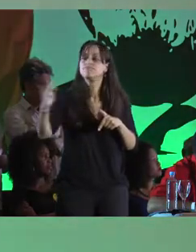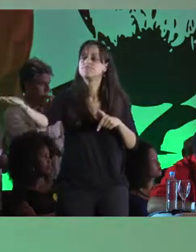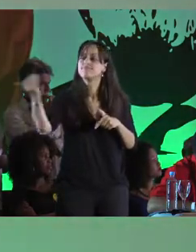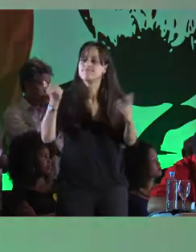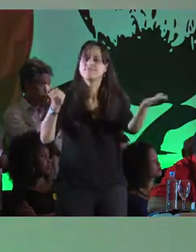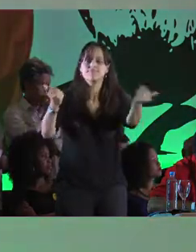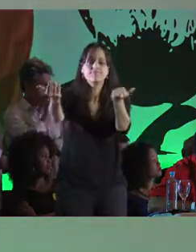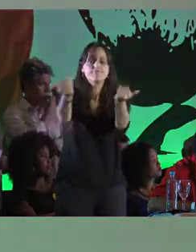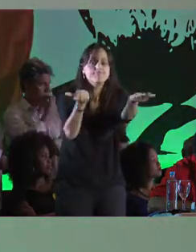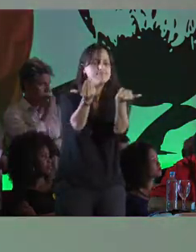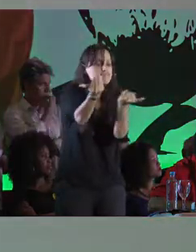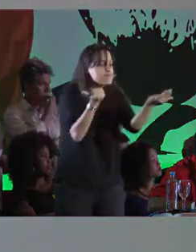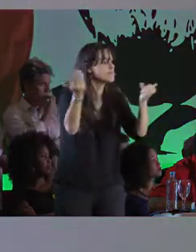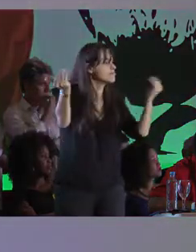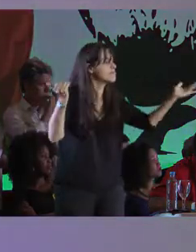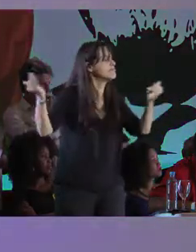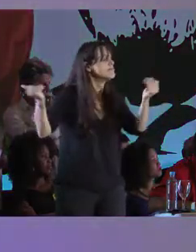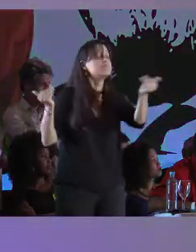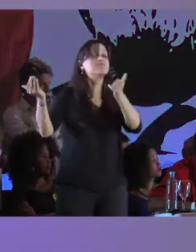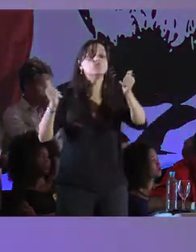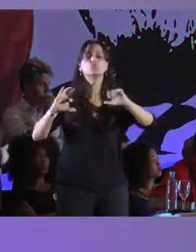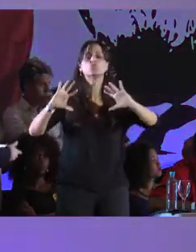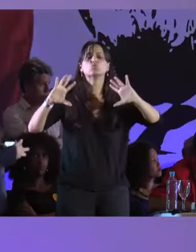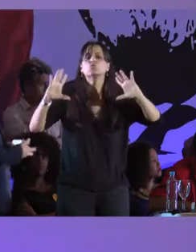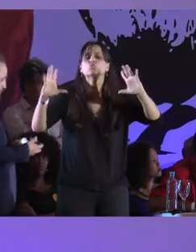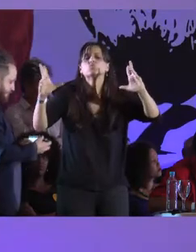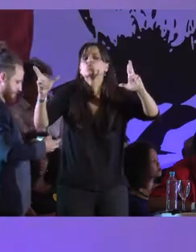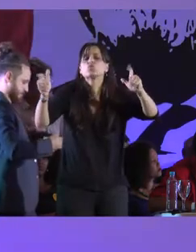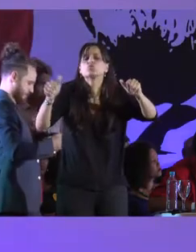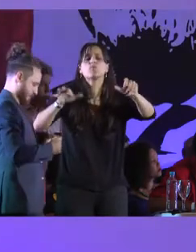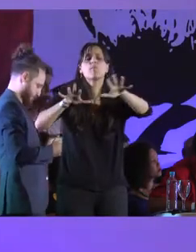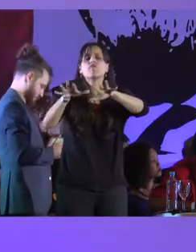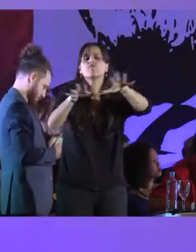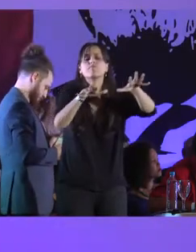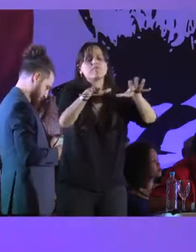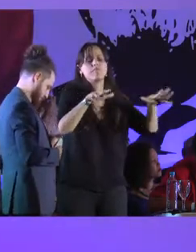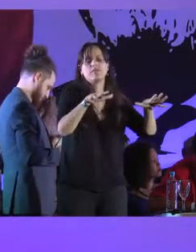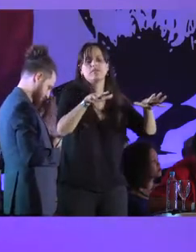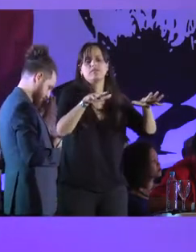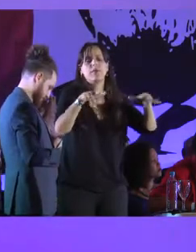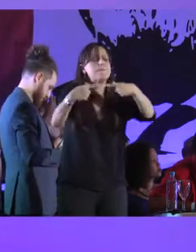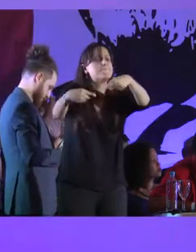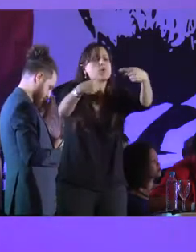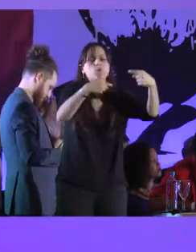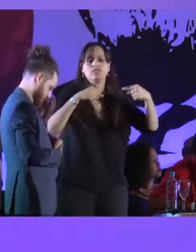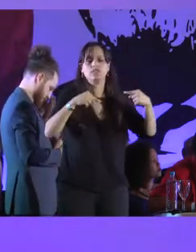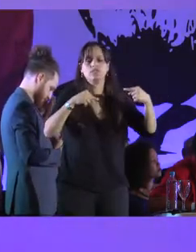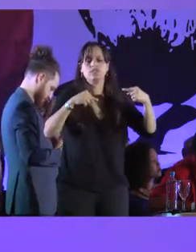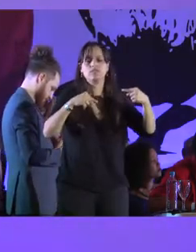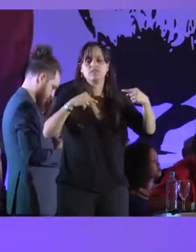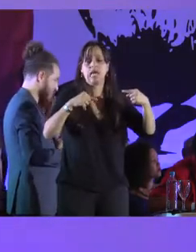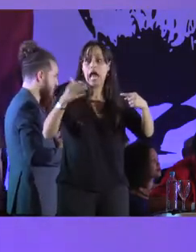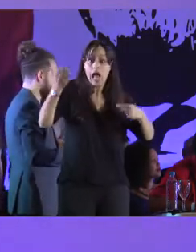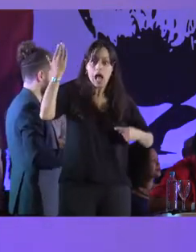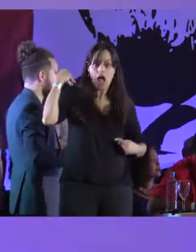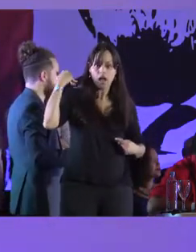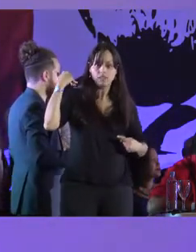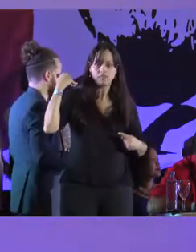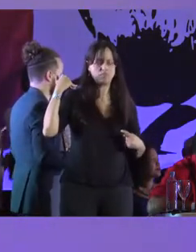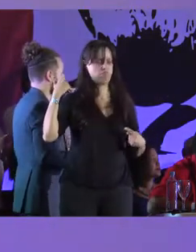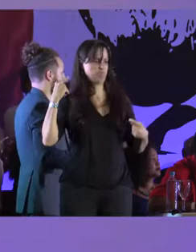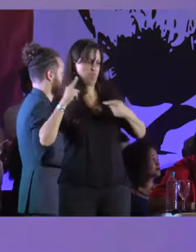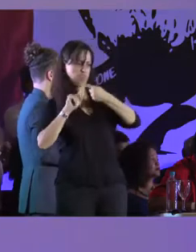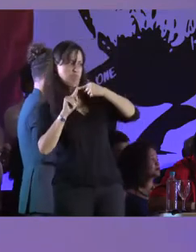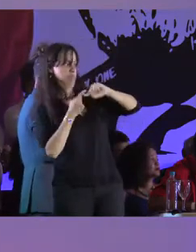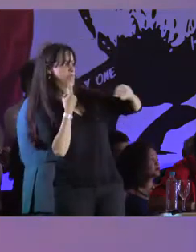do seu guarda-chuva todas as correntes políticas desse país que sequer se cumprimentavam, que